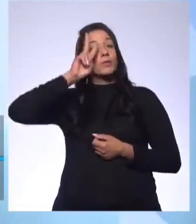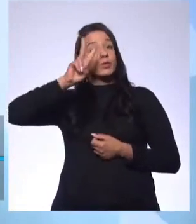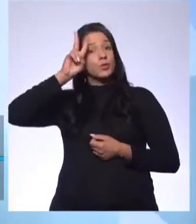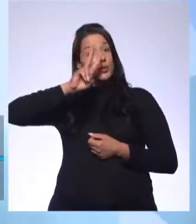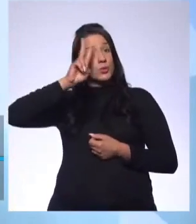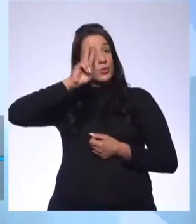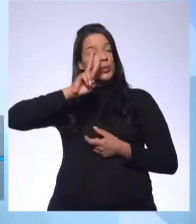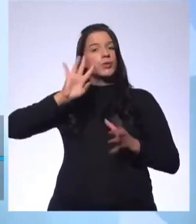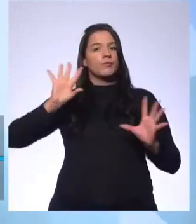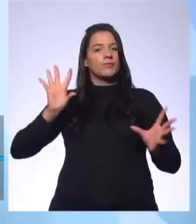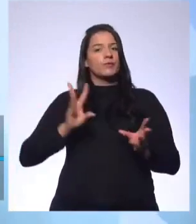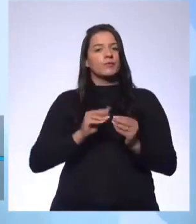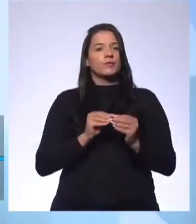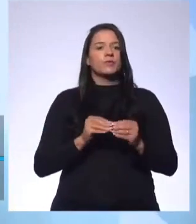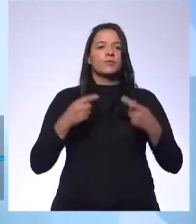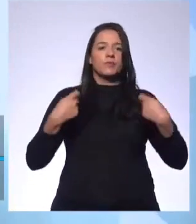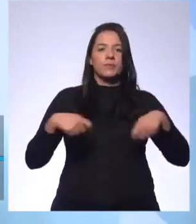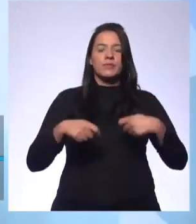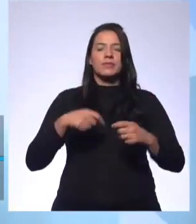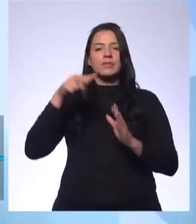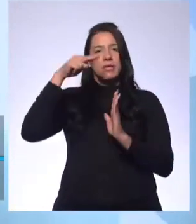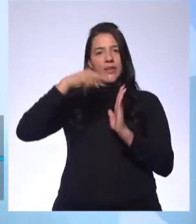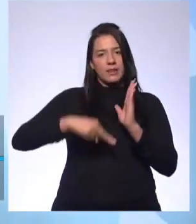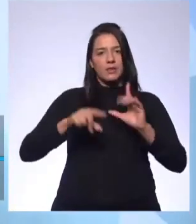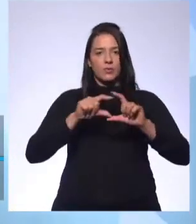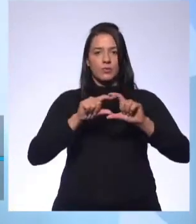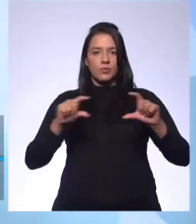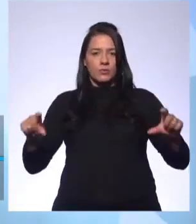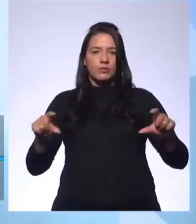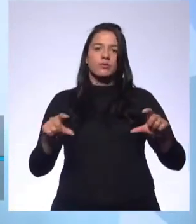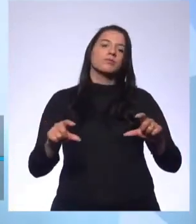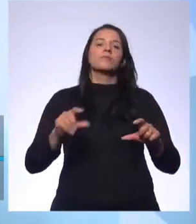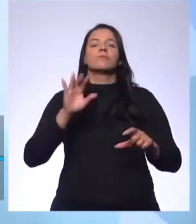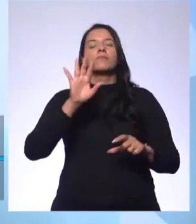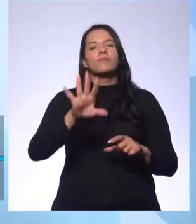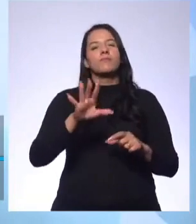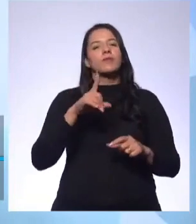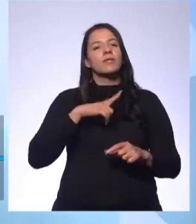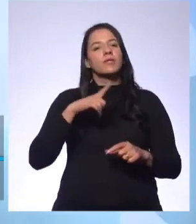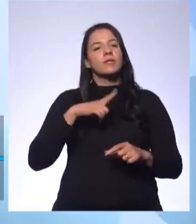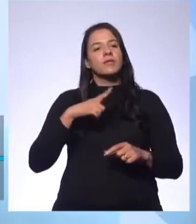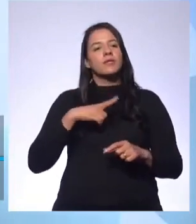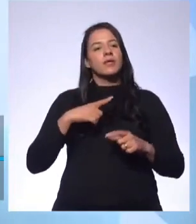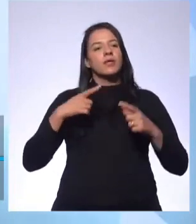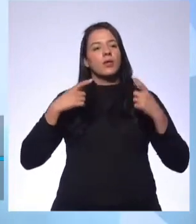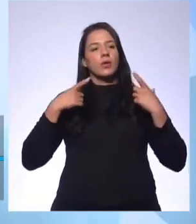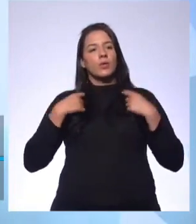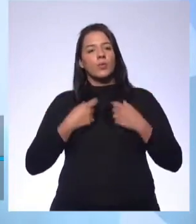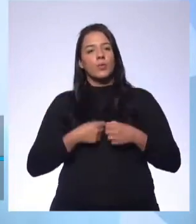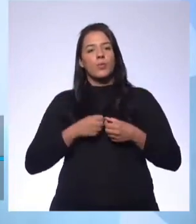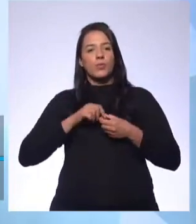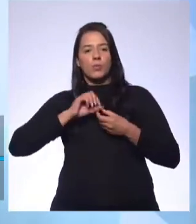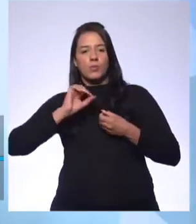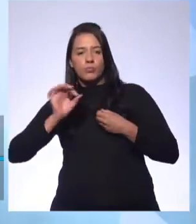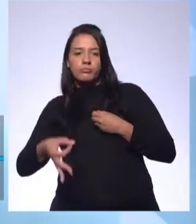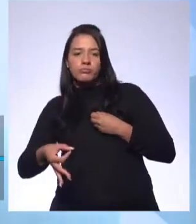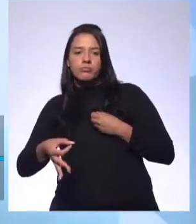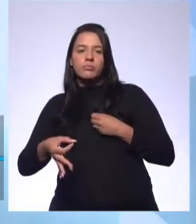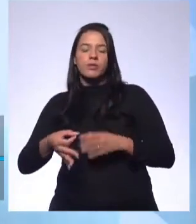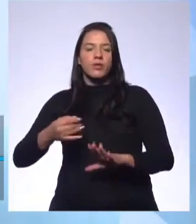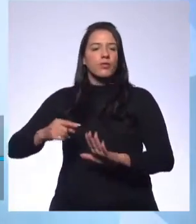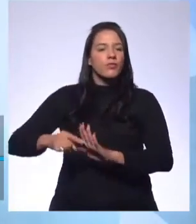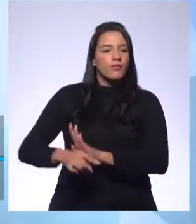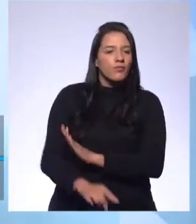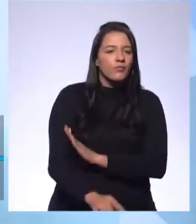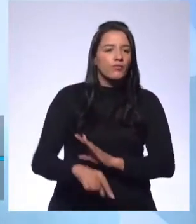vou fazer um resumo, mas eu vou ter que ler um trecho. Mas ela deixa aí uma conta do colar cair no fundo do poço, ela